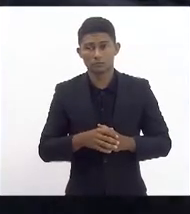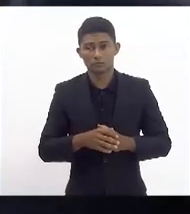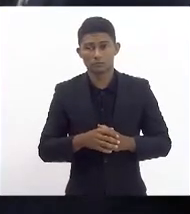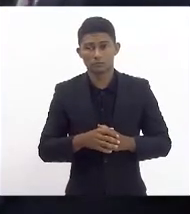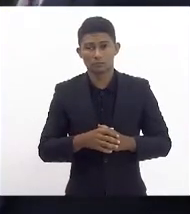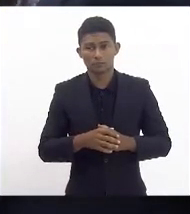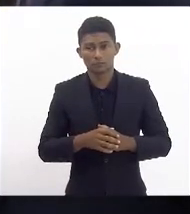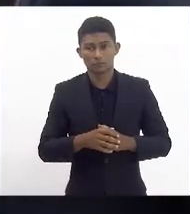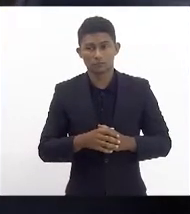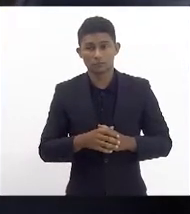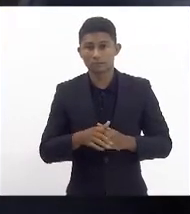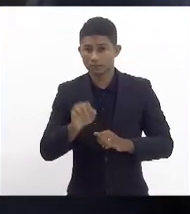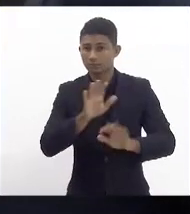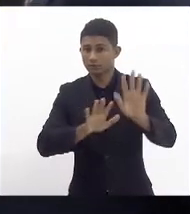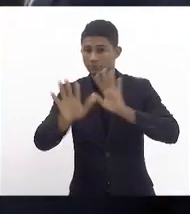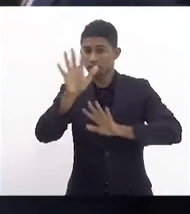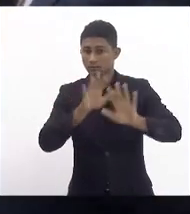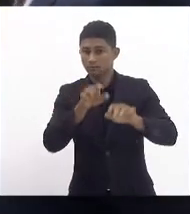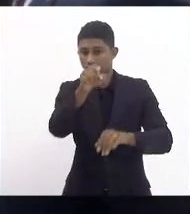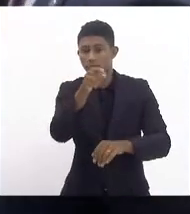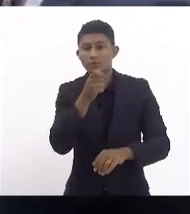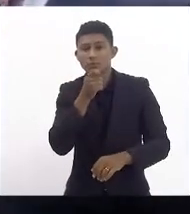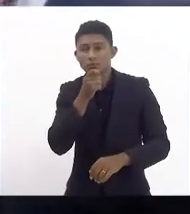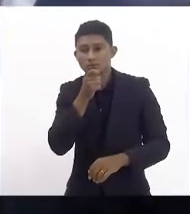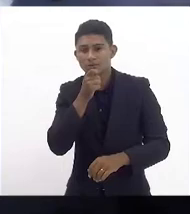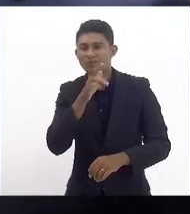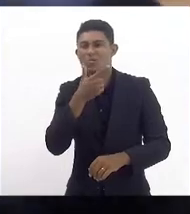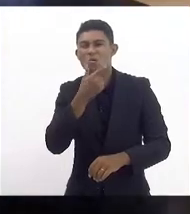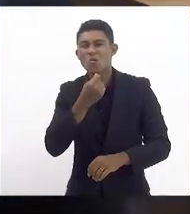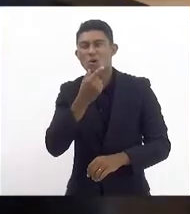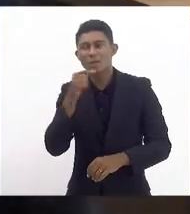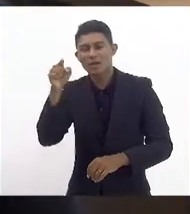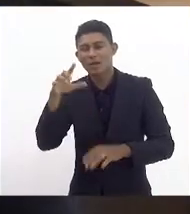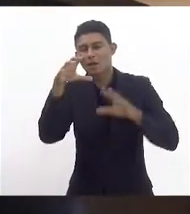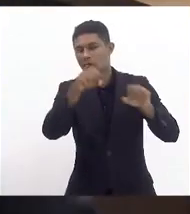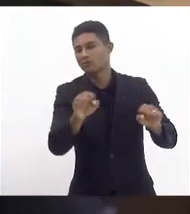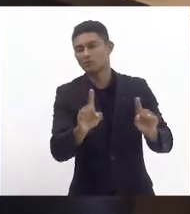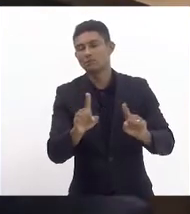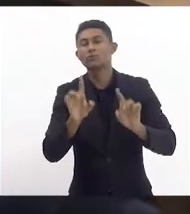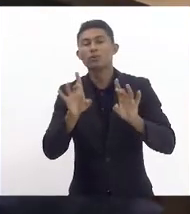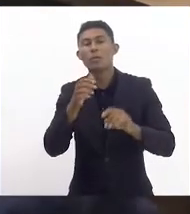Sim, toma cuidado com o seu, hein? Mas de homem ele não tira assim, não. Ele só tira de mulher.